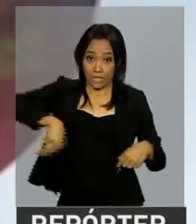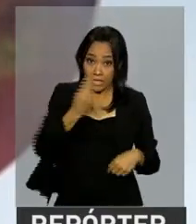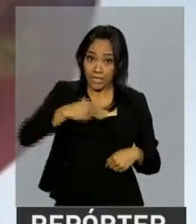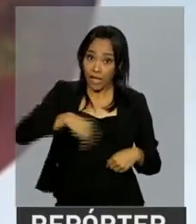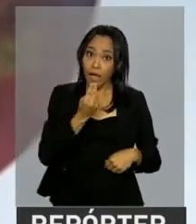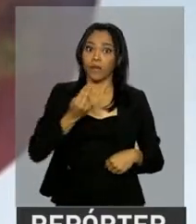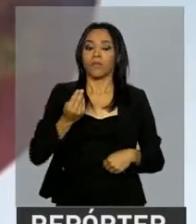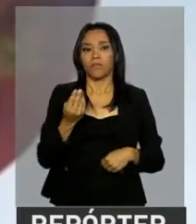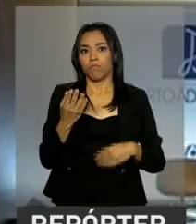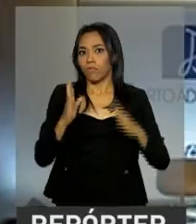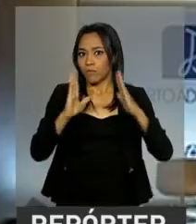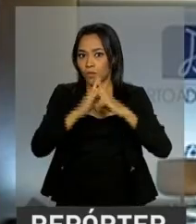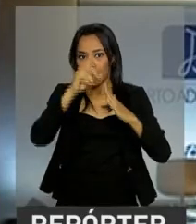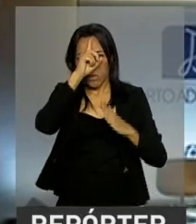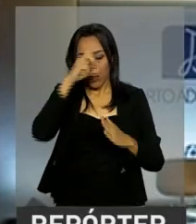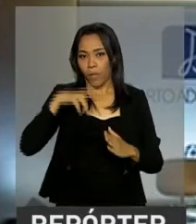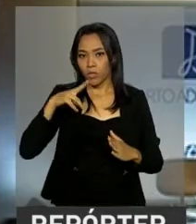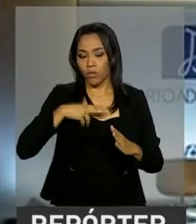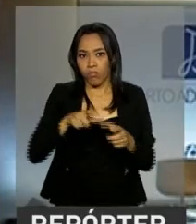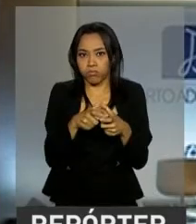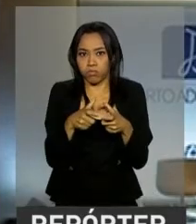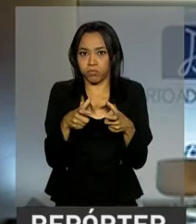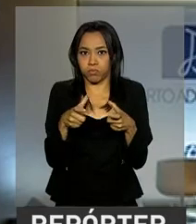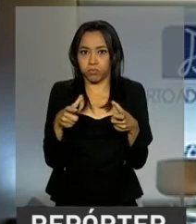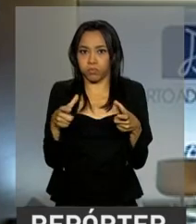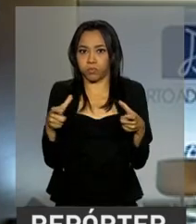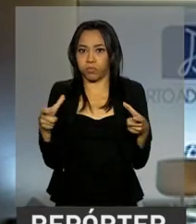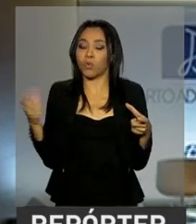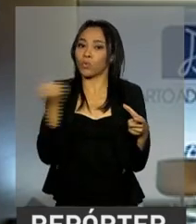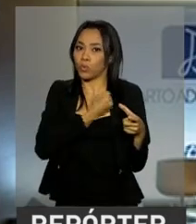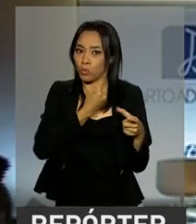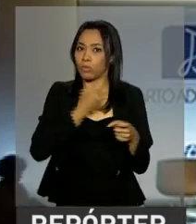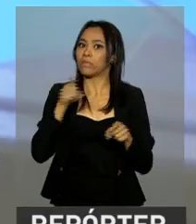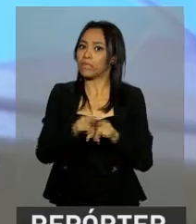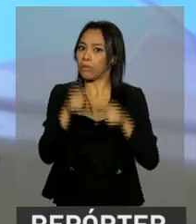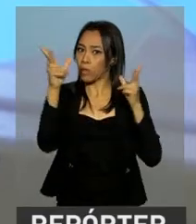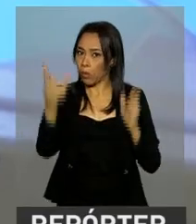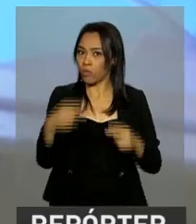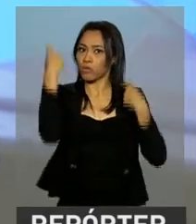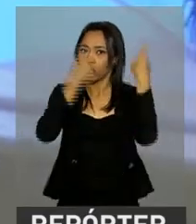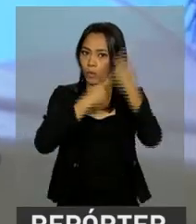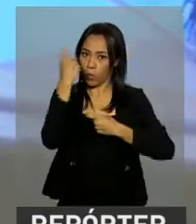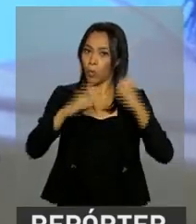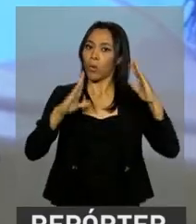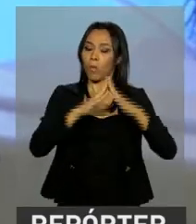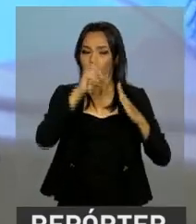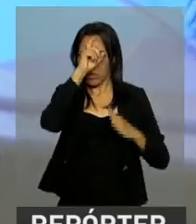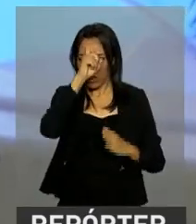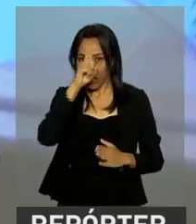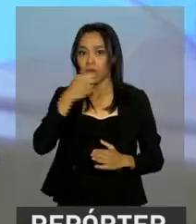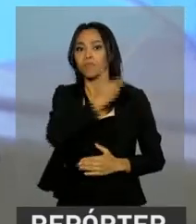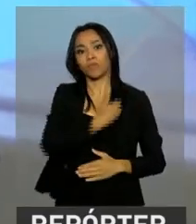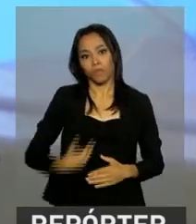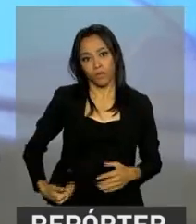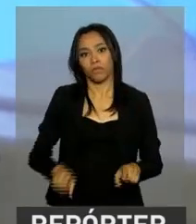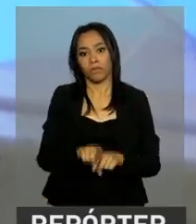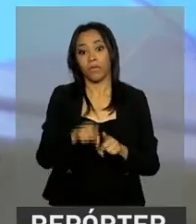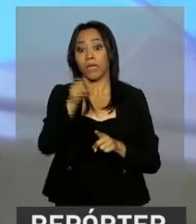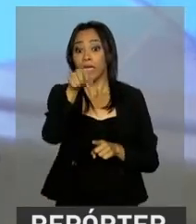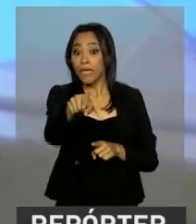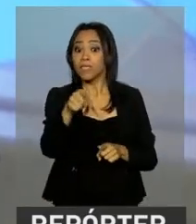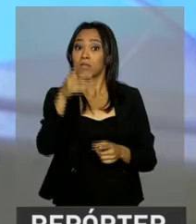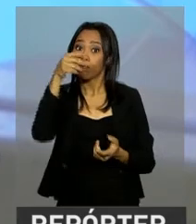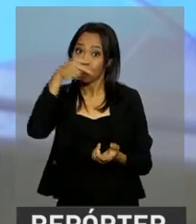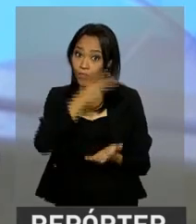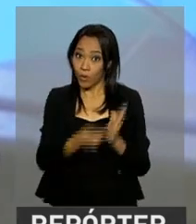maior na rede privada os números também preocupam no sistema público quatro hospitais da fase piloto do projeto eram